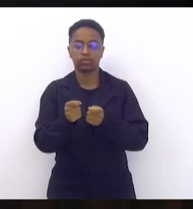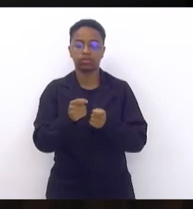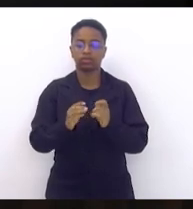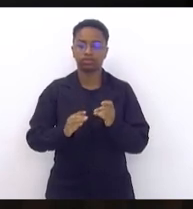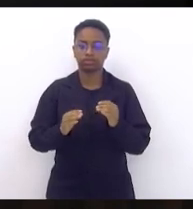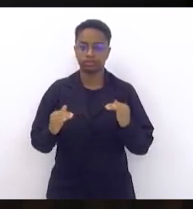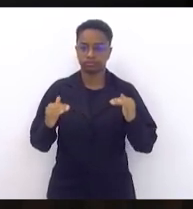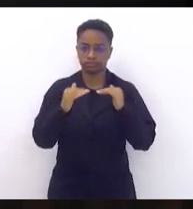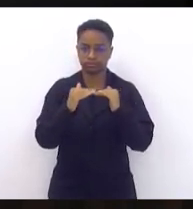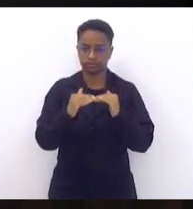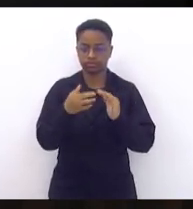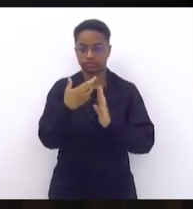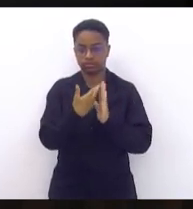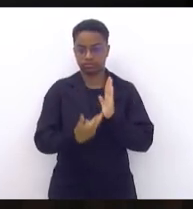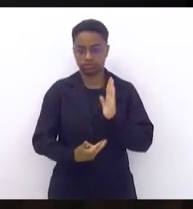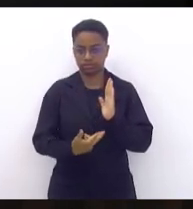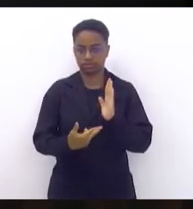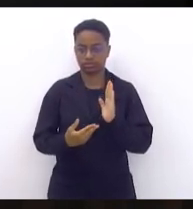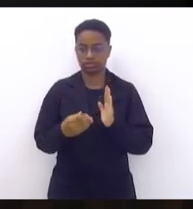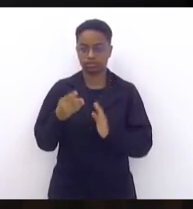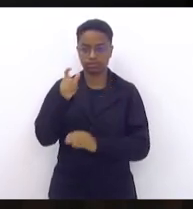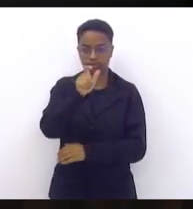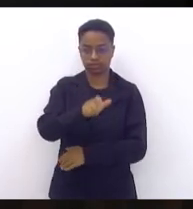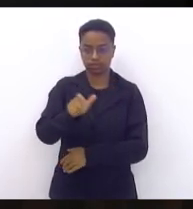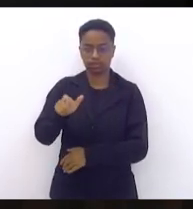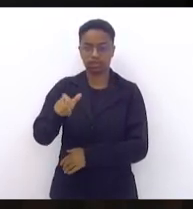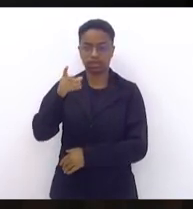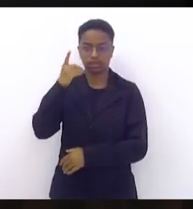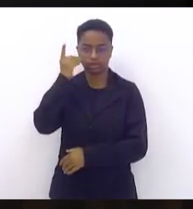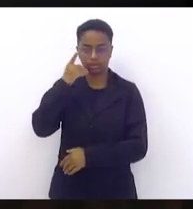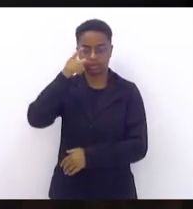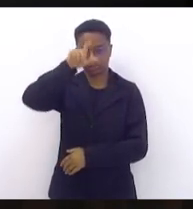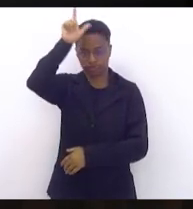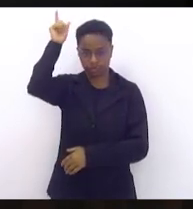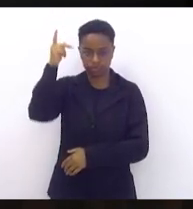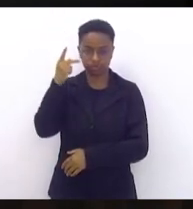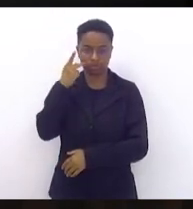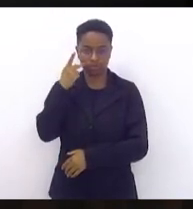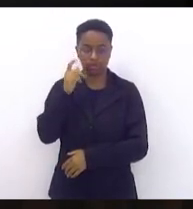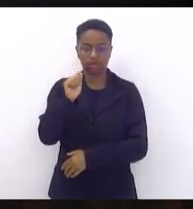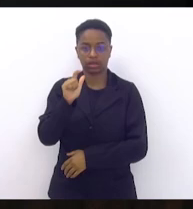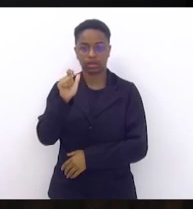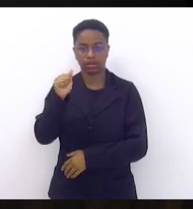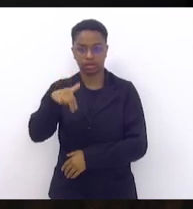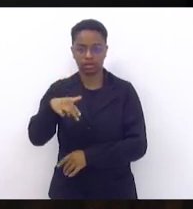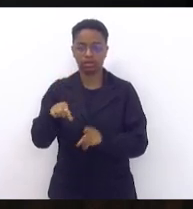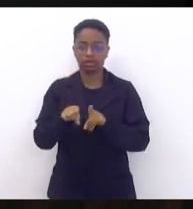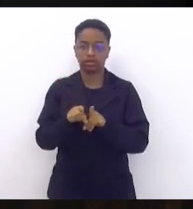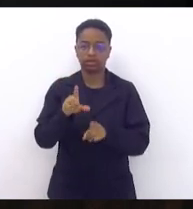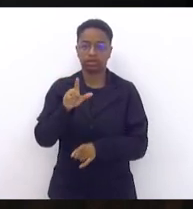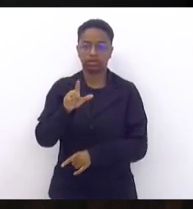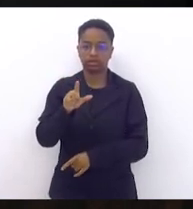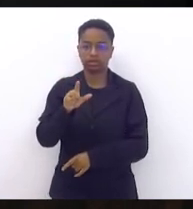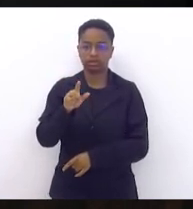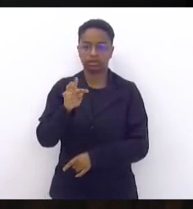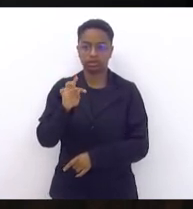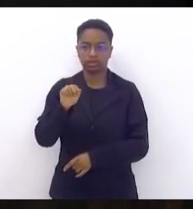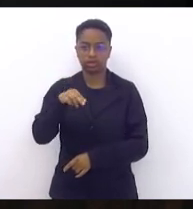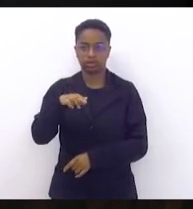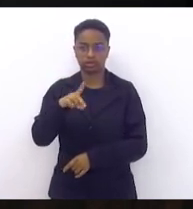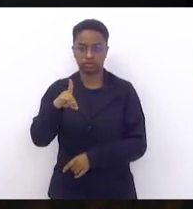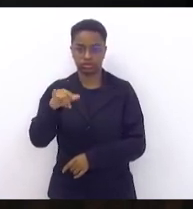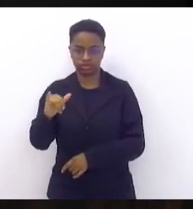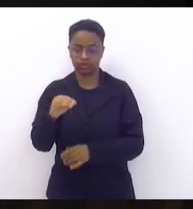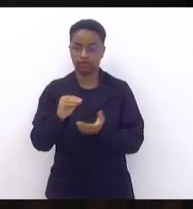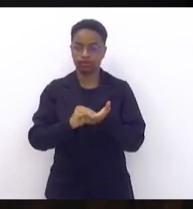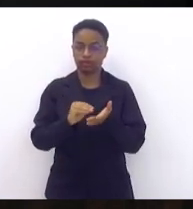favorável. Relatores, deputados Luiz Paulo, Alan Lopes, Luiz Paulo e Tande Vieira. Pendendo